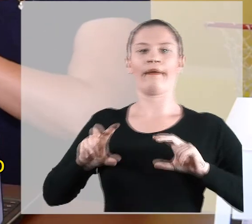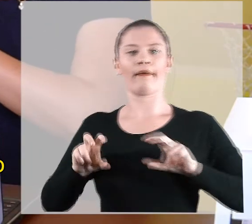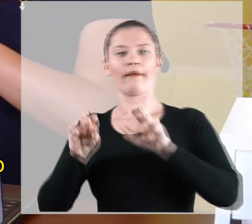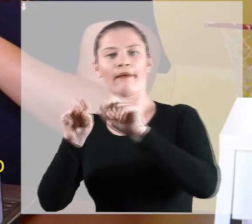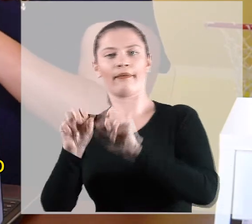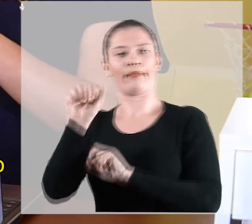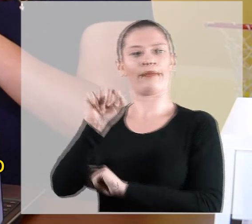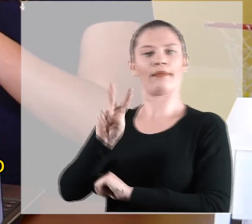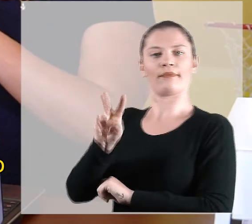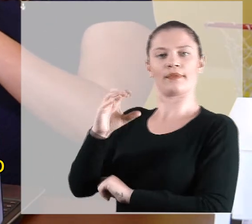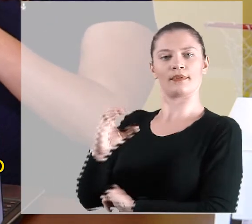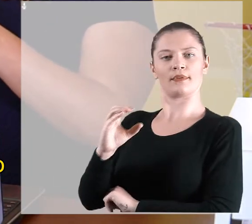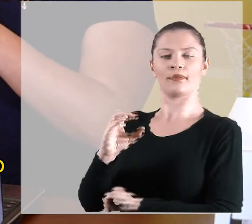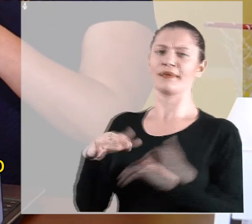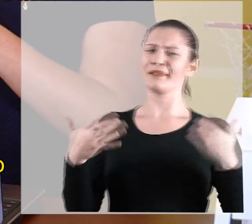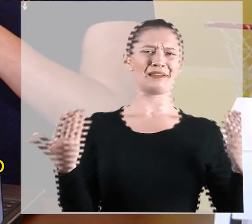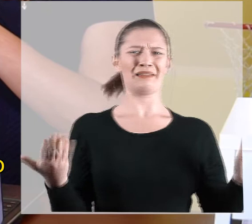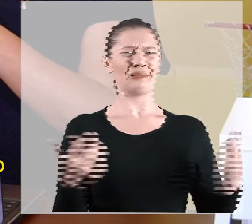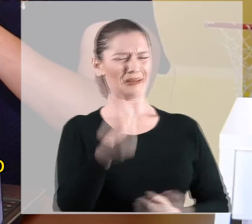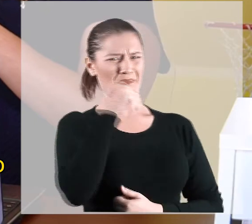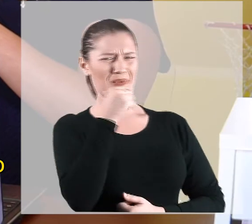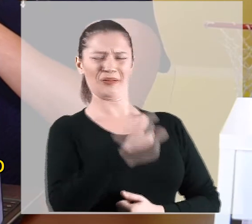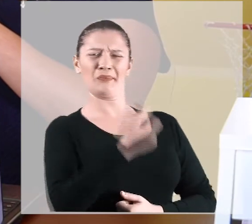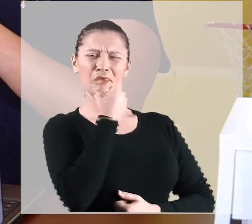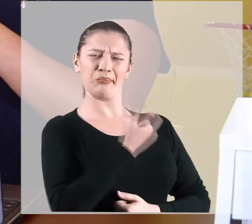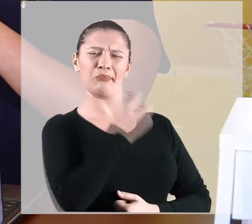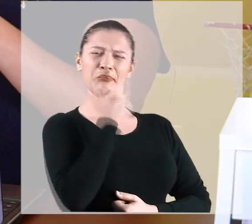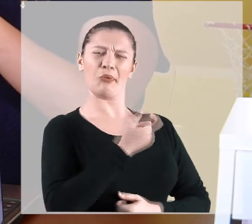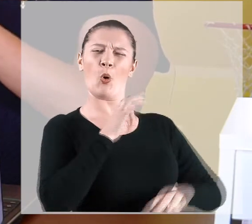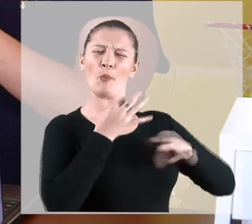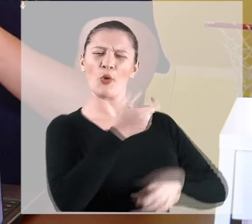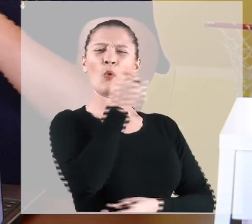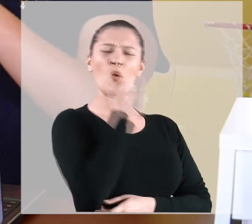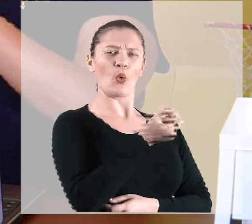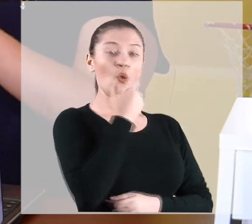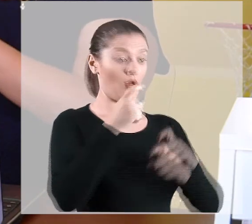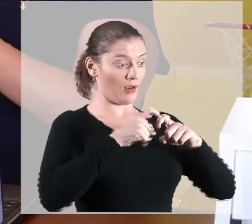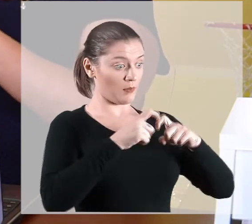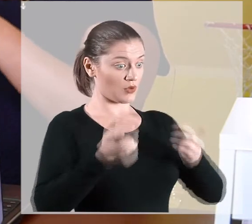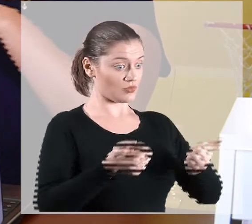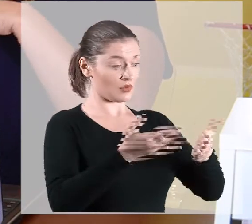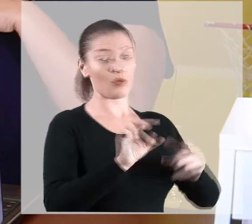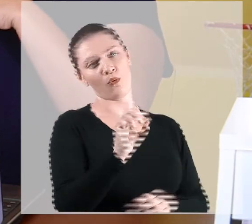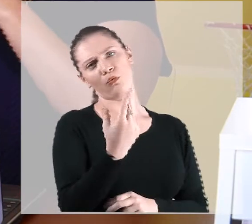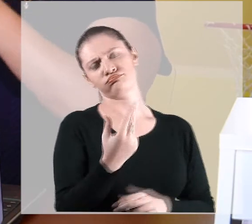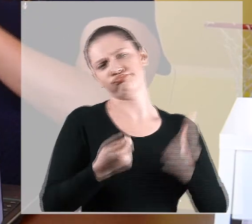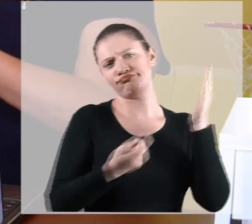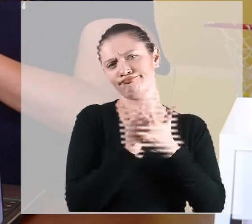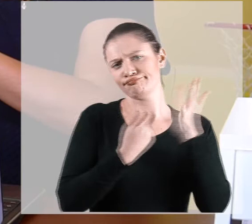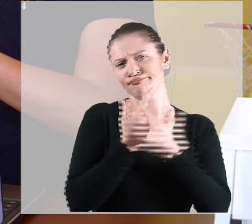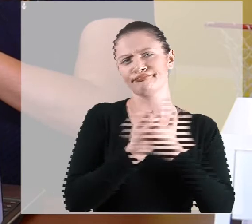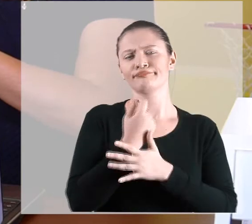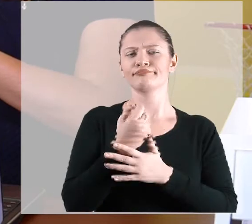tá lá a menina tomando um monte de testosterona, né, dado por médicos, ou até comprando na farmácia, o menino